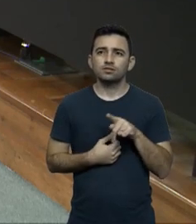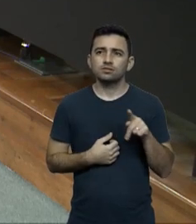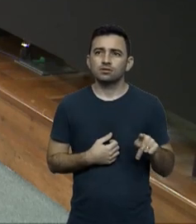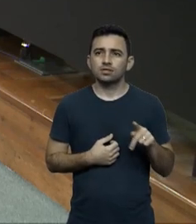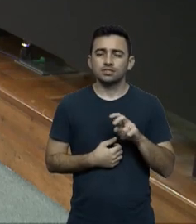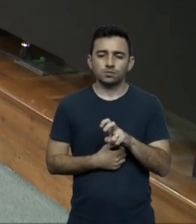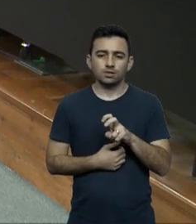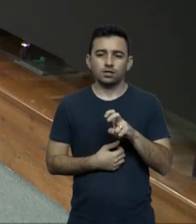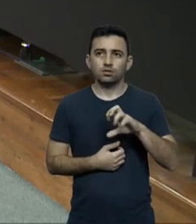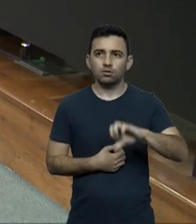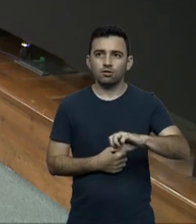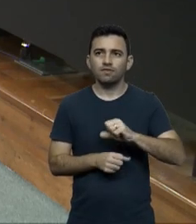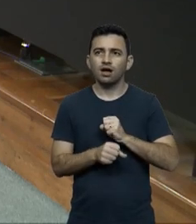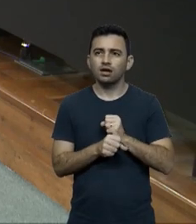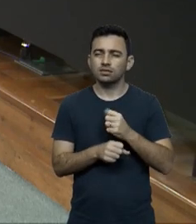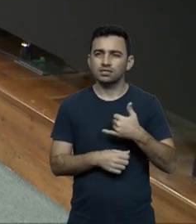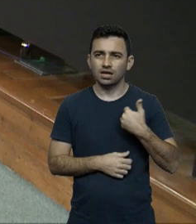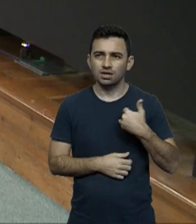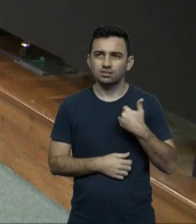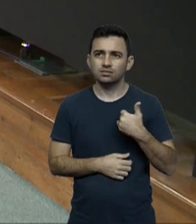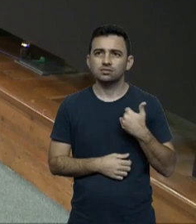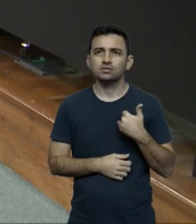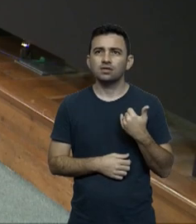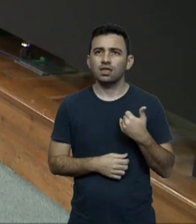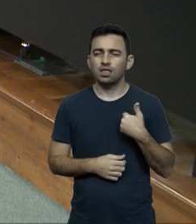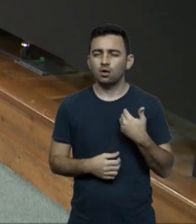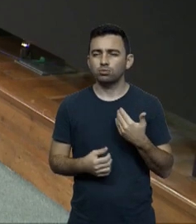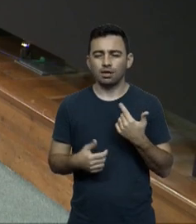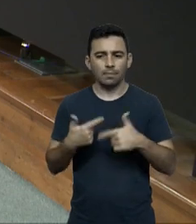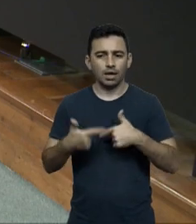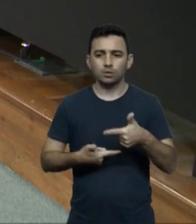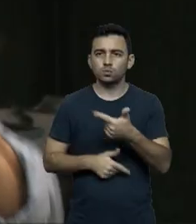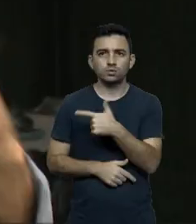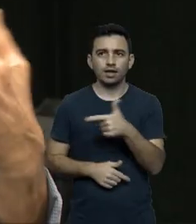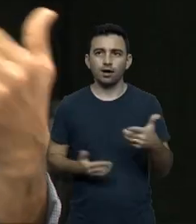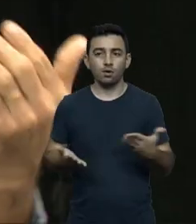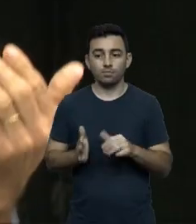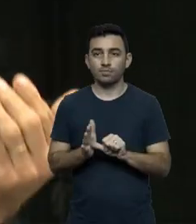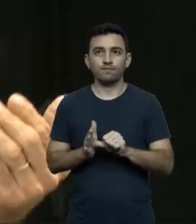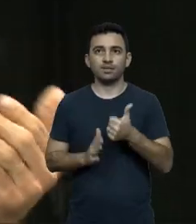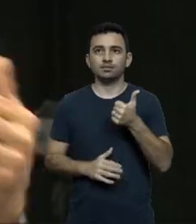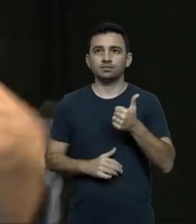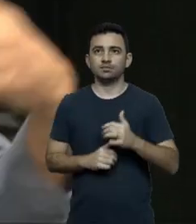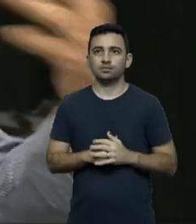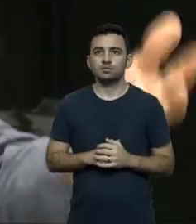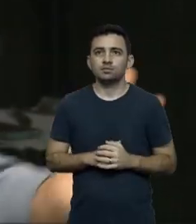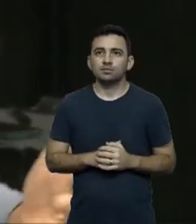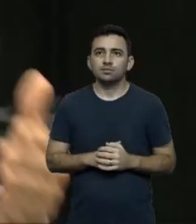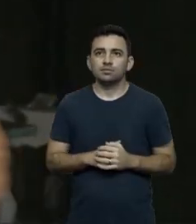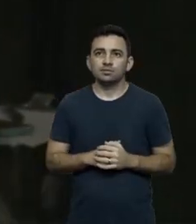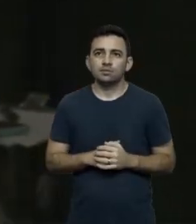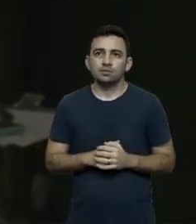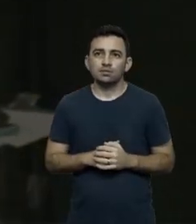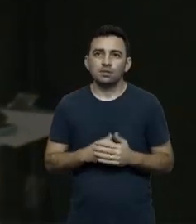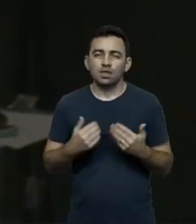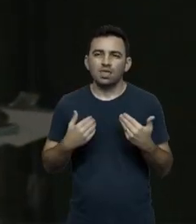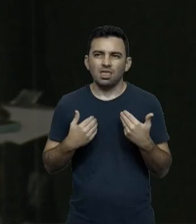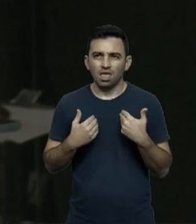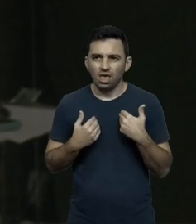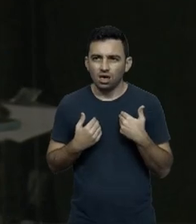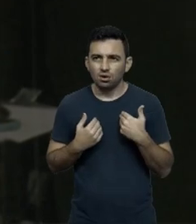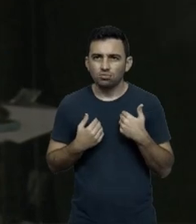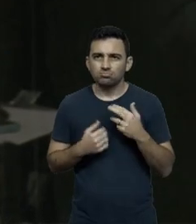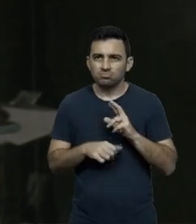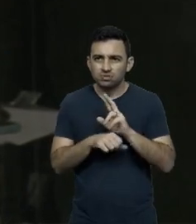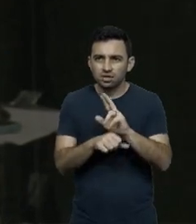59 anos pela primeira vez a vida desempregado o e vem aqui não em nome da entidade mas